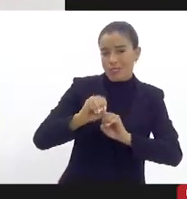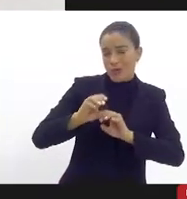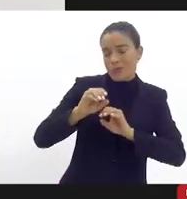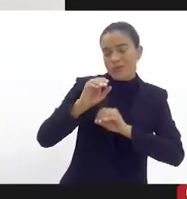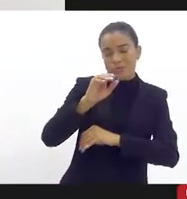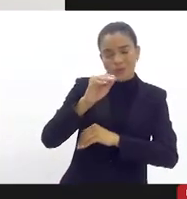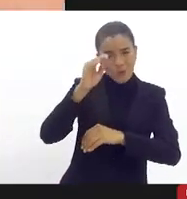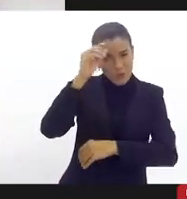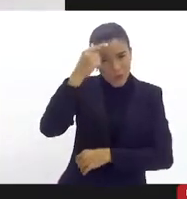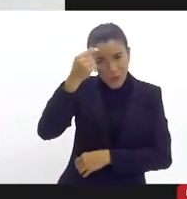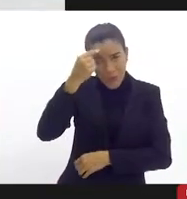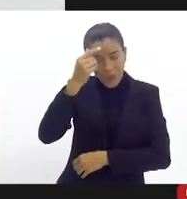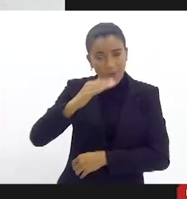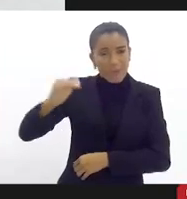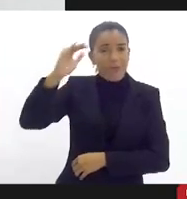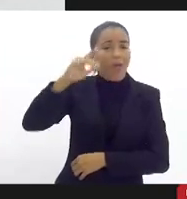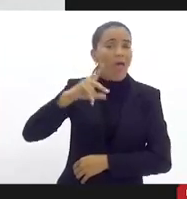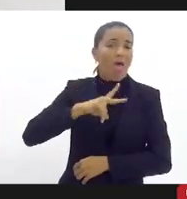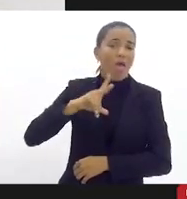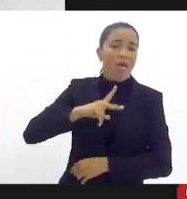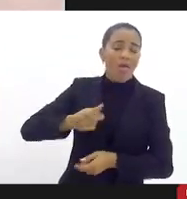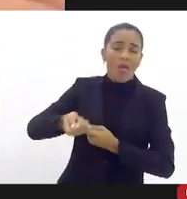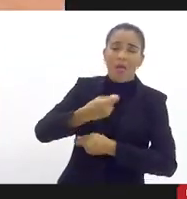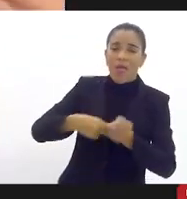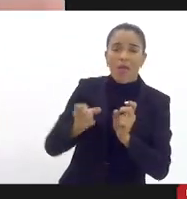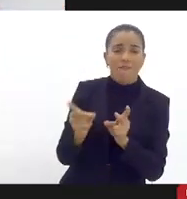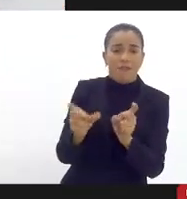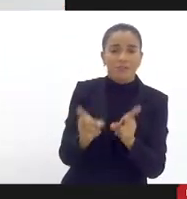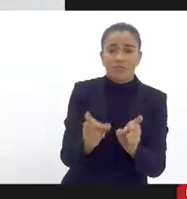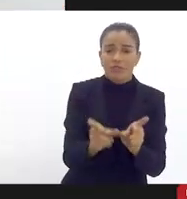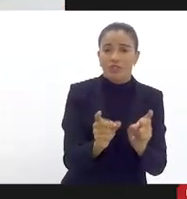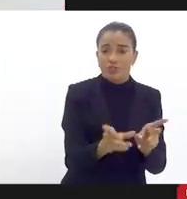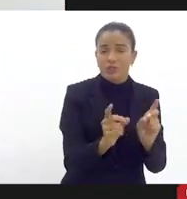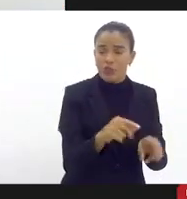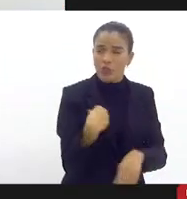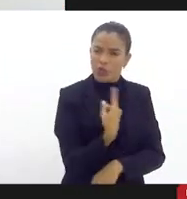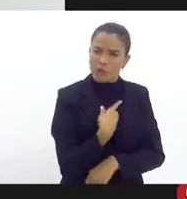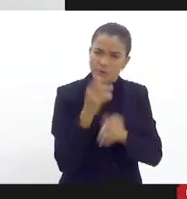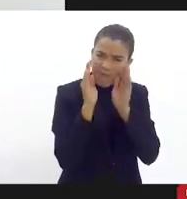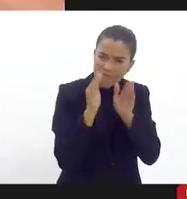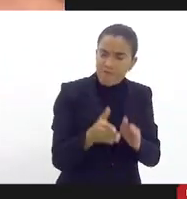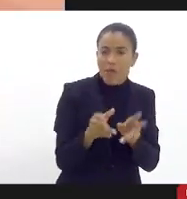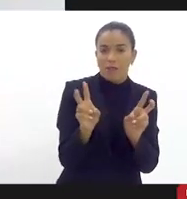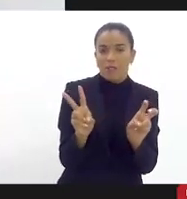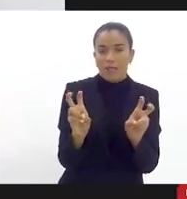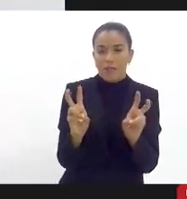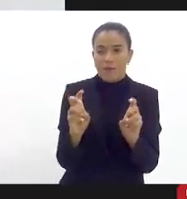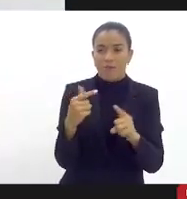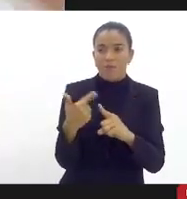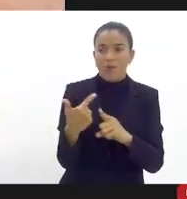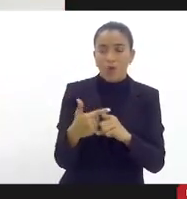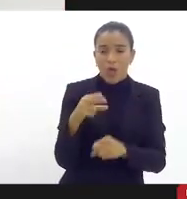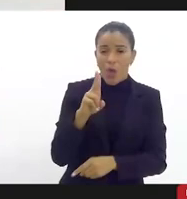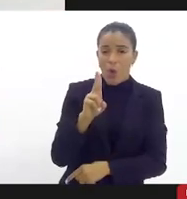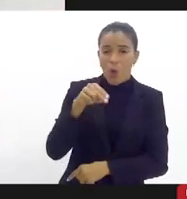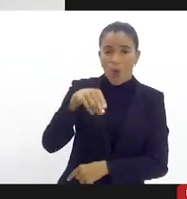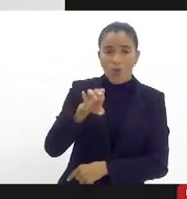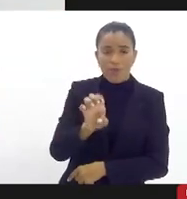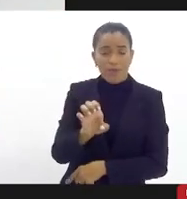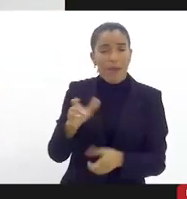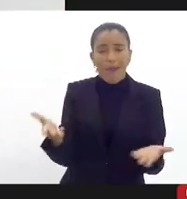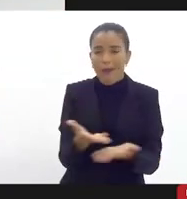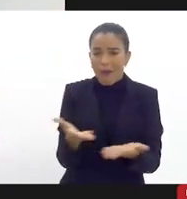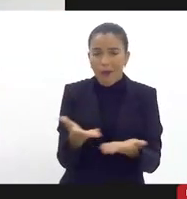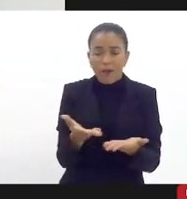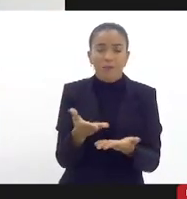privado ela é totalmente mercantilizada e nós precisamos nos debruçar sobre esse tema porque com a unha agora né lança